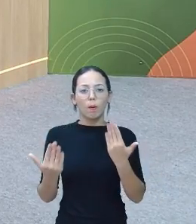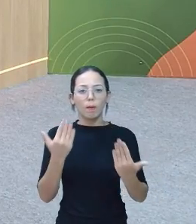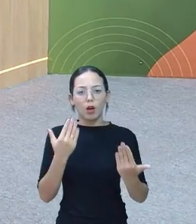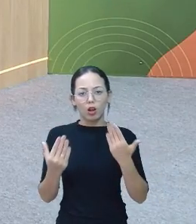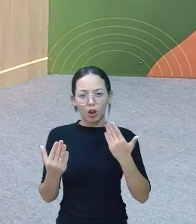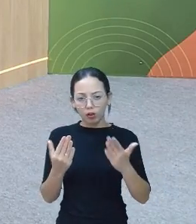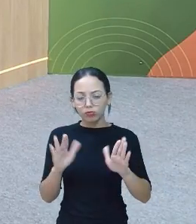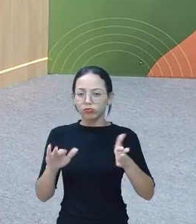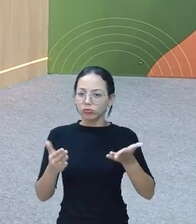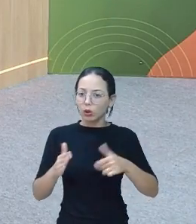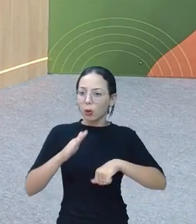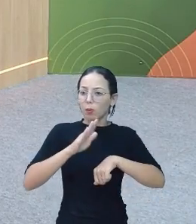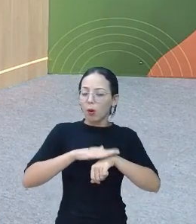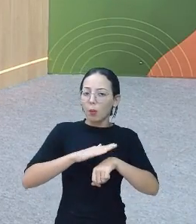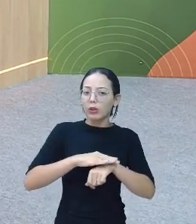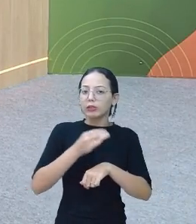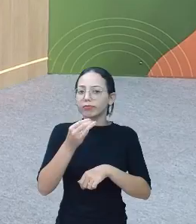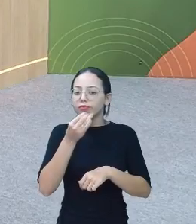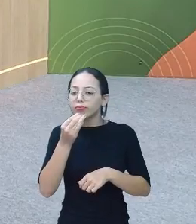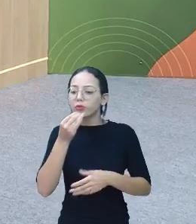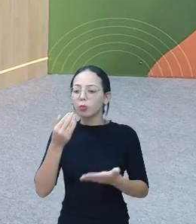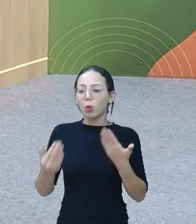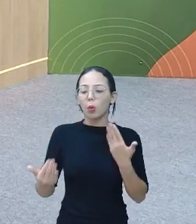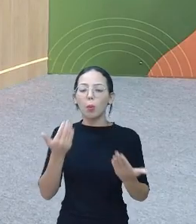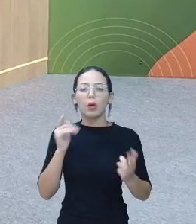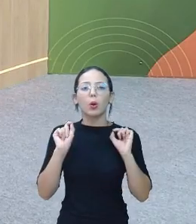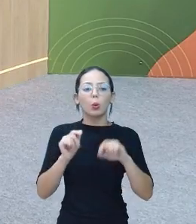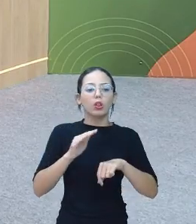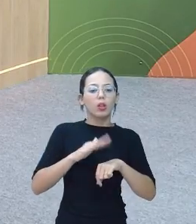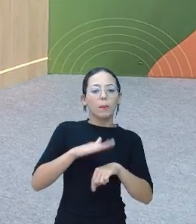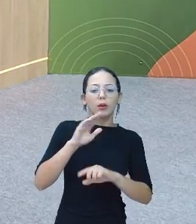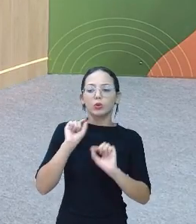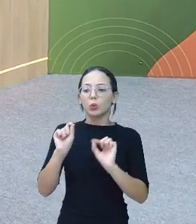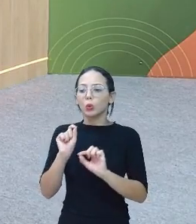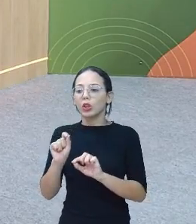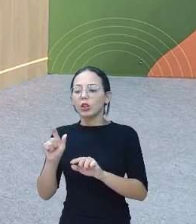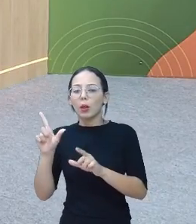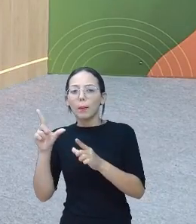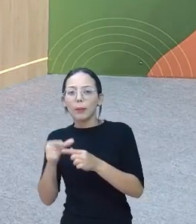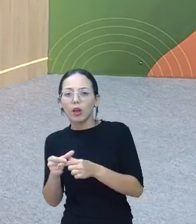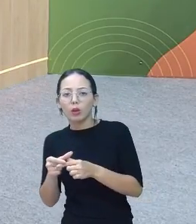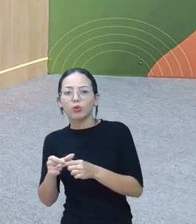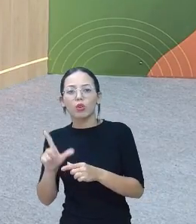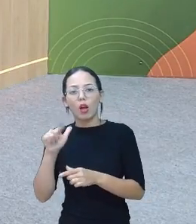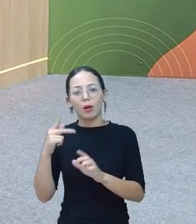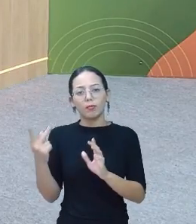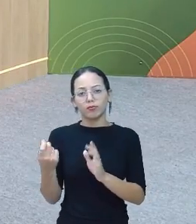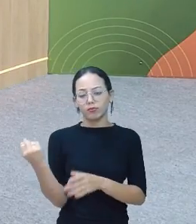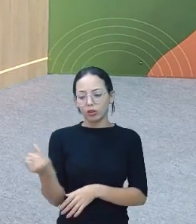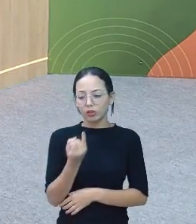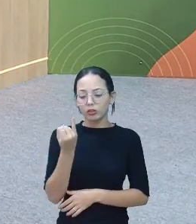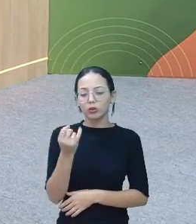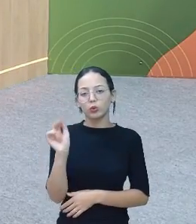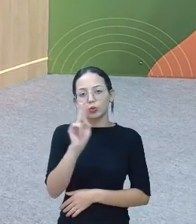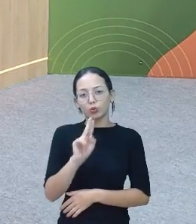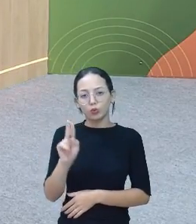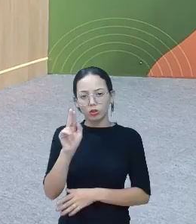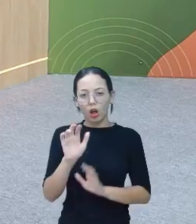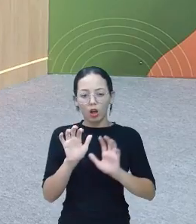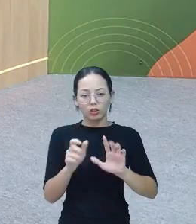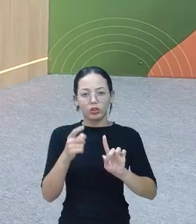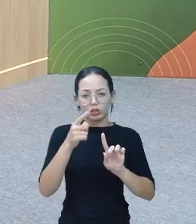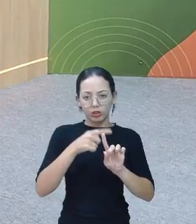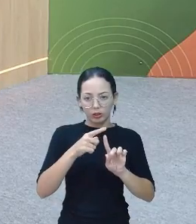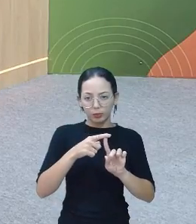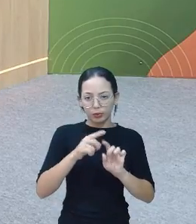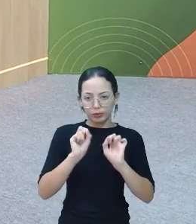as situações onde você vai comparar o que tem mais, o que tem menos, é interessante utilizar o gráfico em colunas. A gente vai ver que o